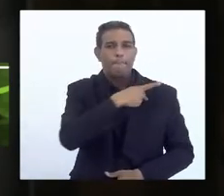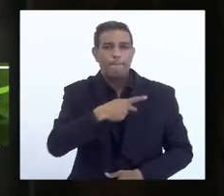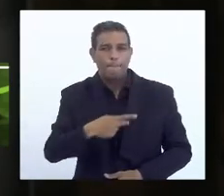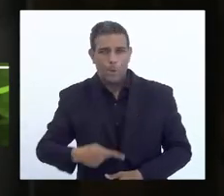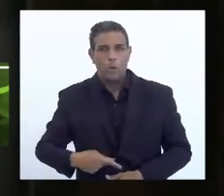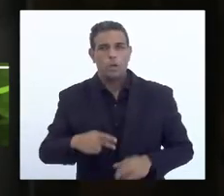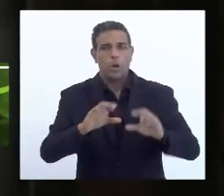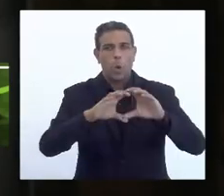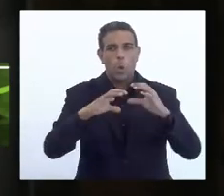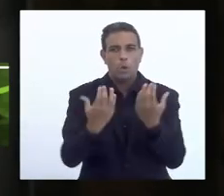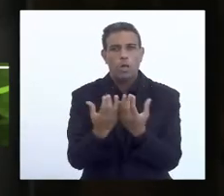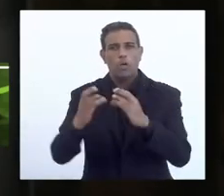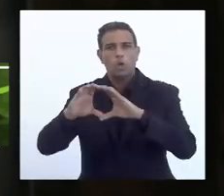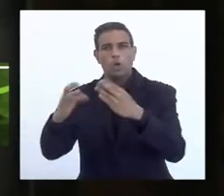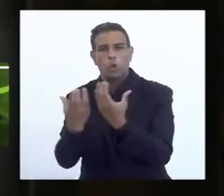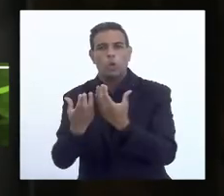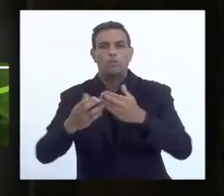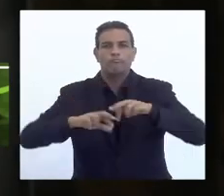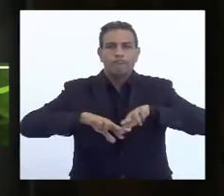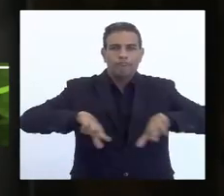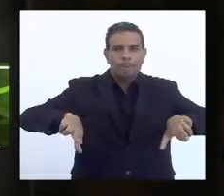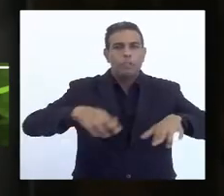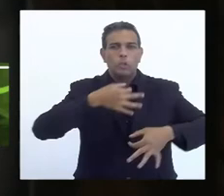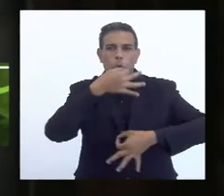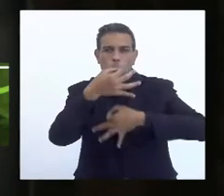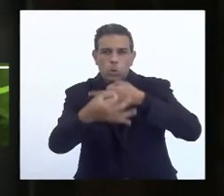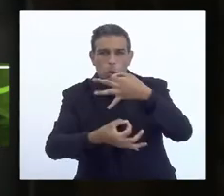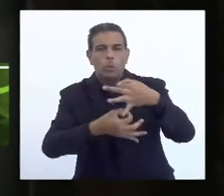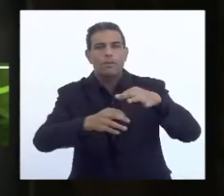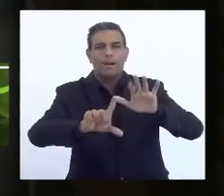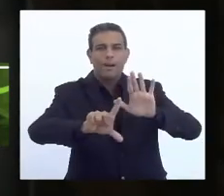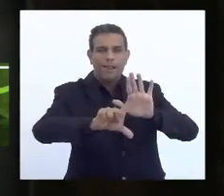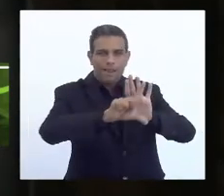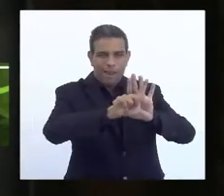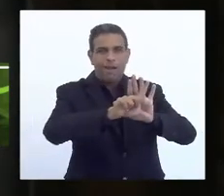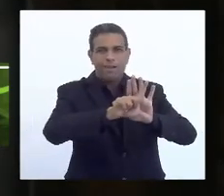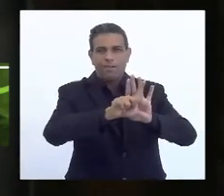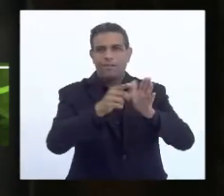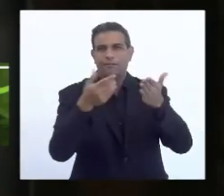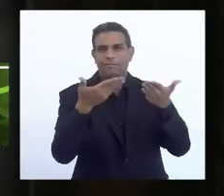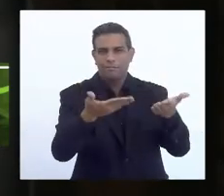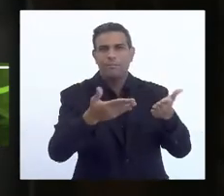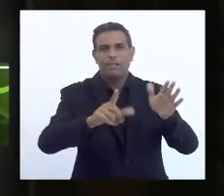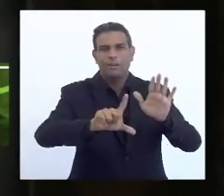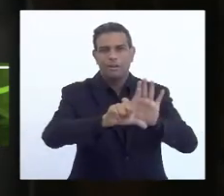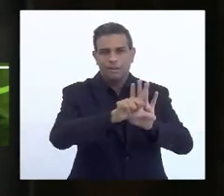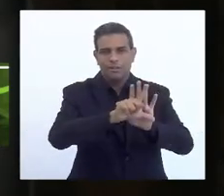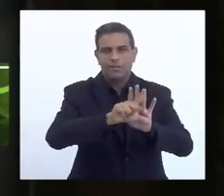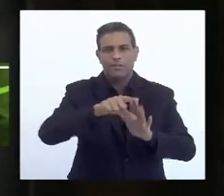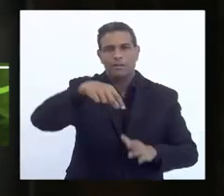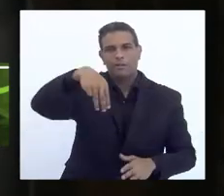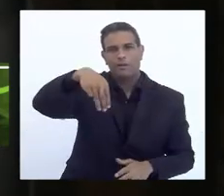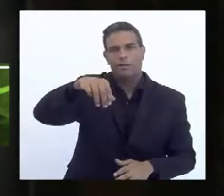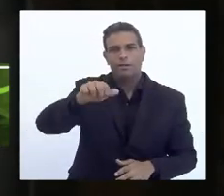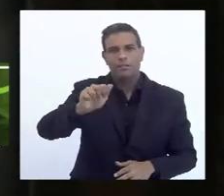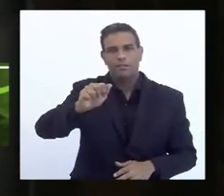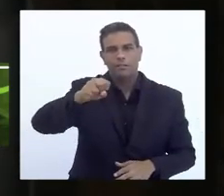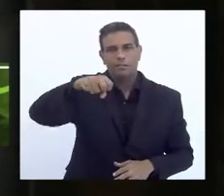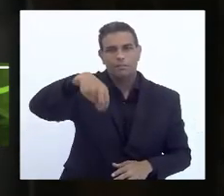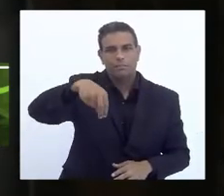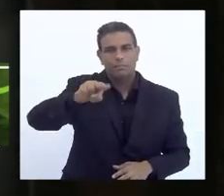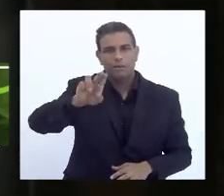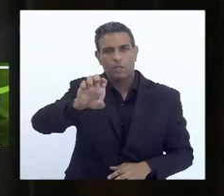câmaras de vereadores. E a sugestão é que essa lei passe a se chamar Lei Manuela Dávila.